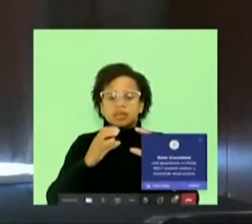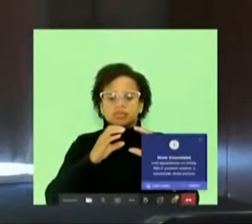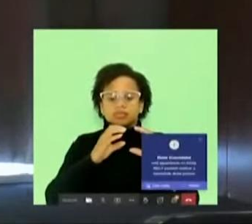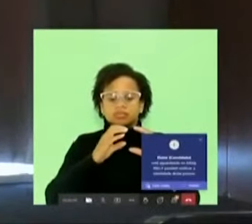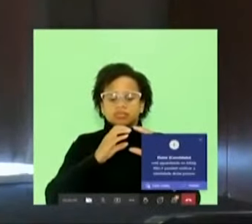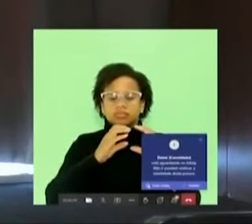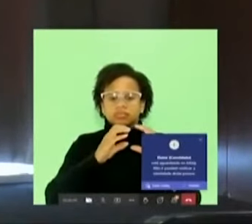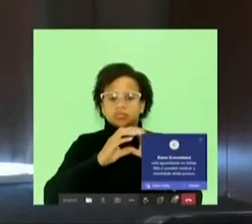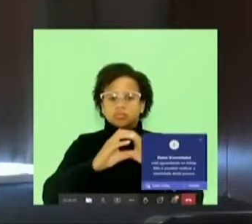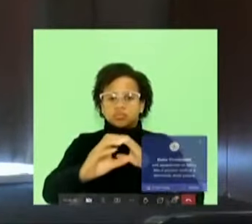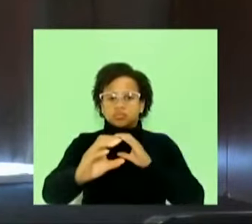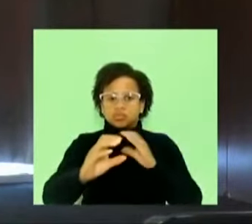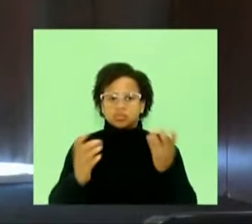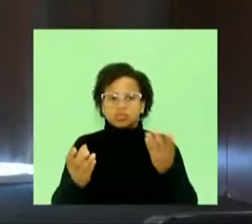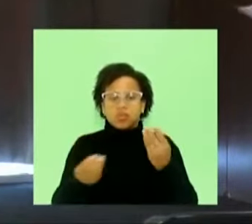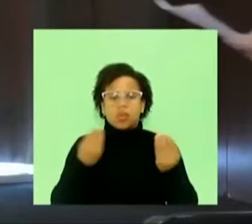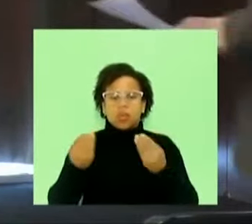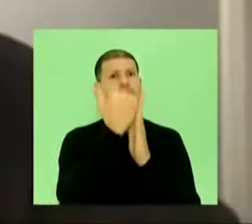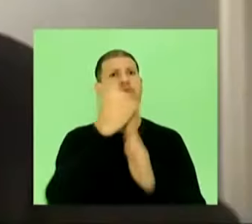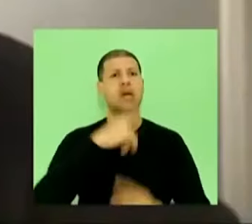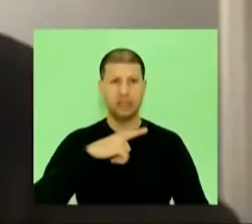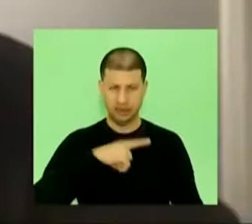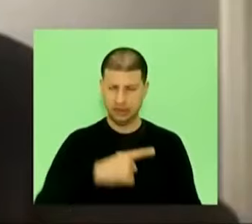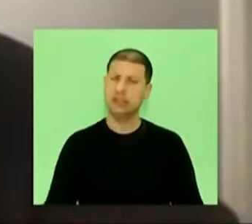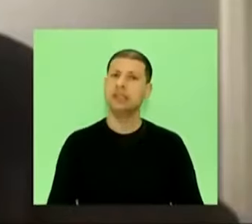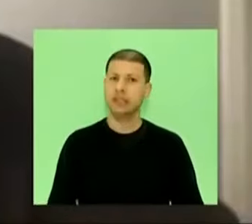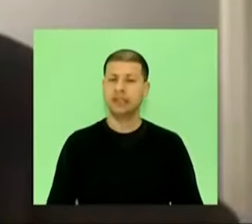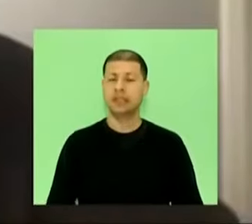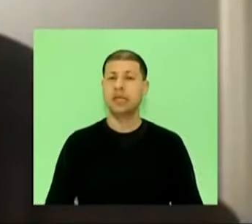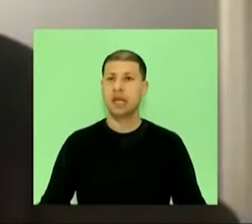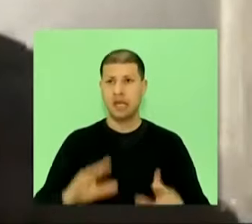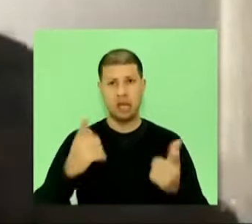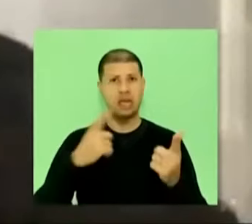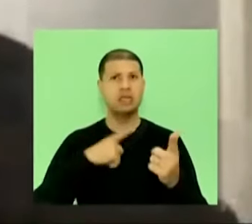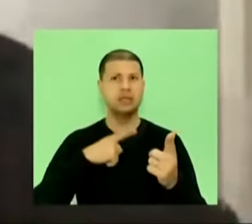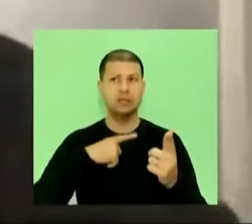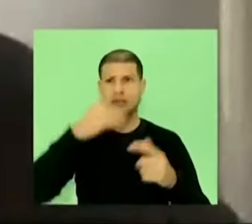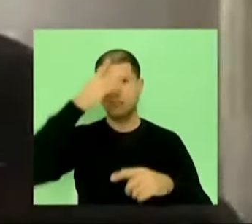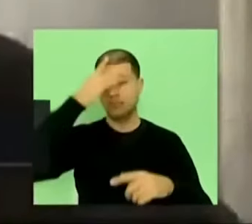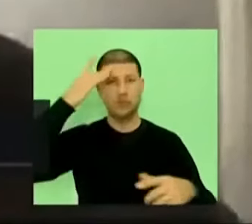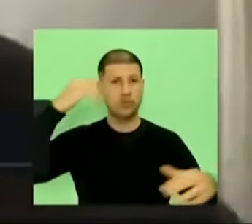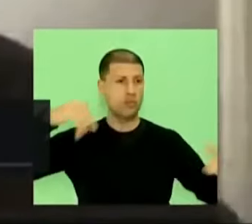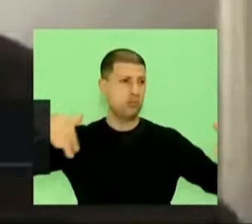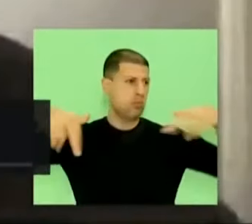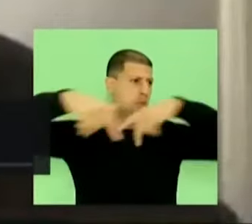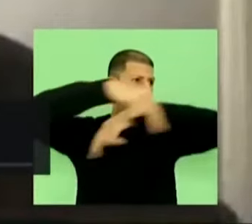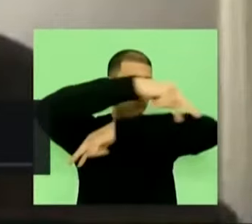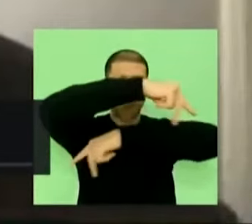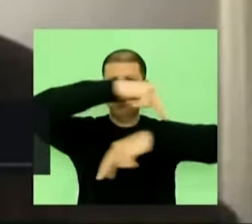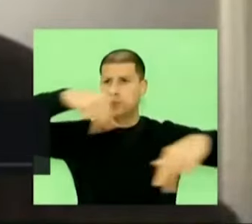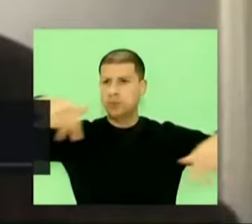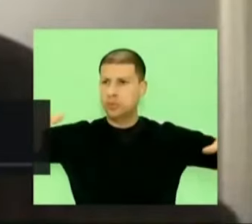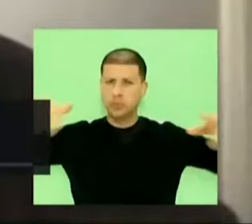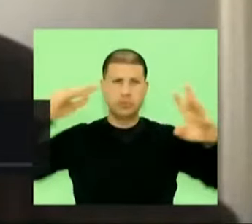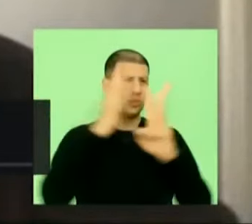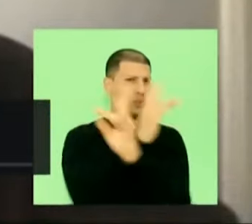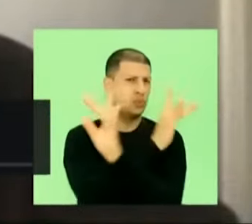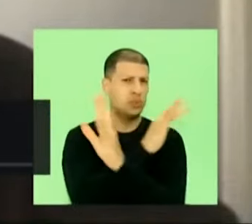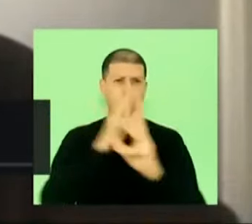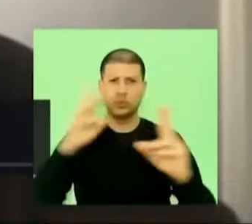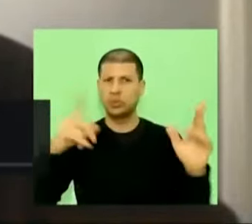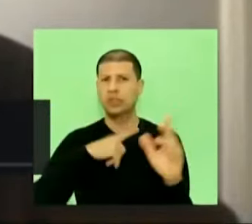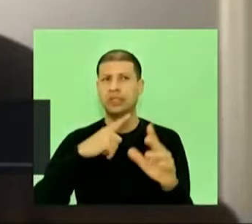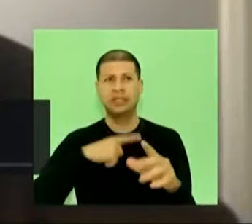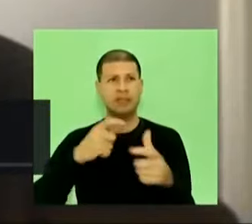para poder entender como que vai ficar ali o tráfego. E, obviamente, o fluxo das pessoas que passam aqui pela Maurício Clabin, em